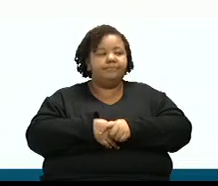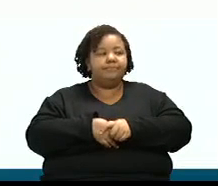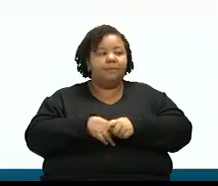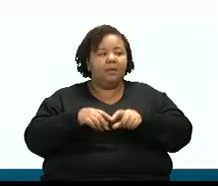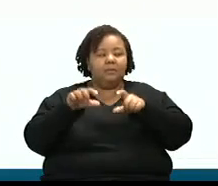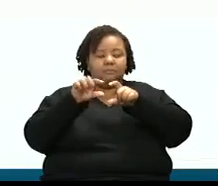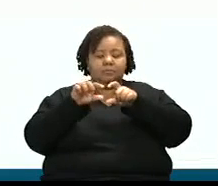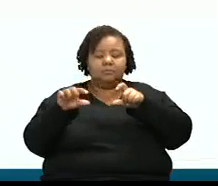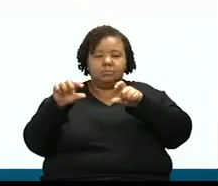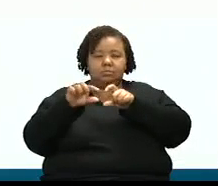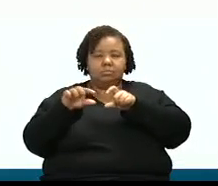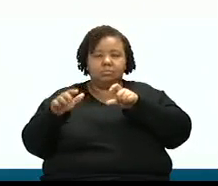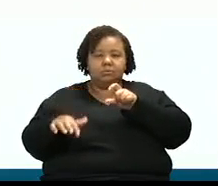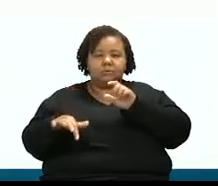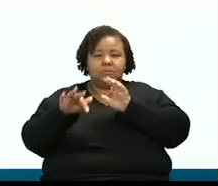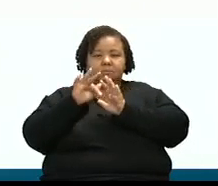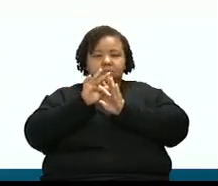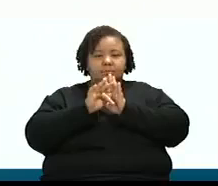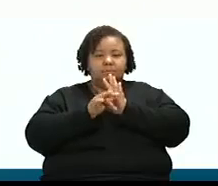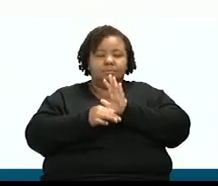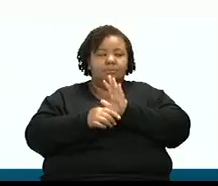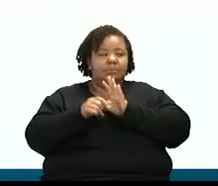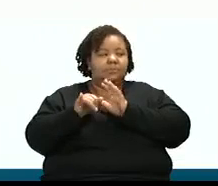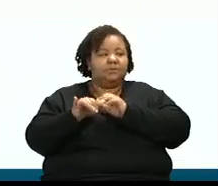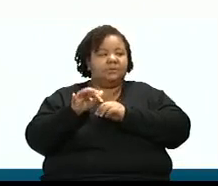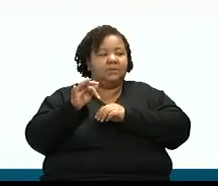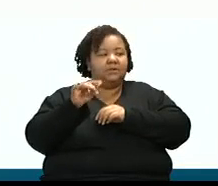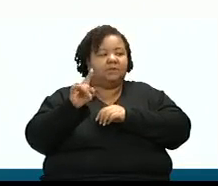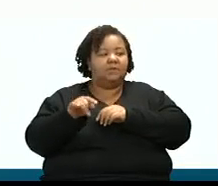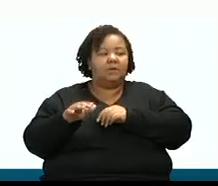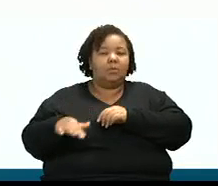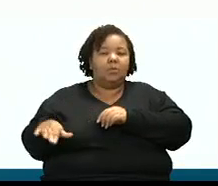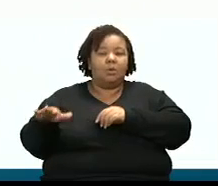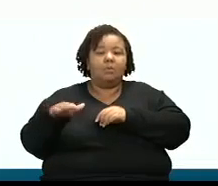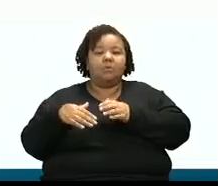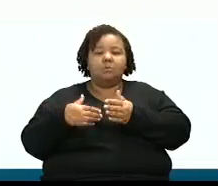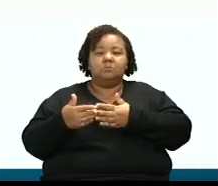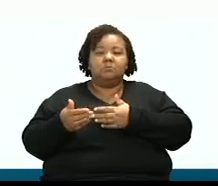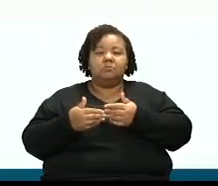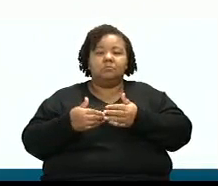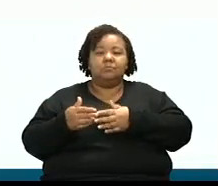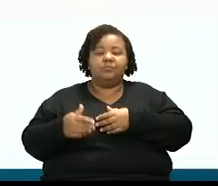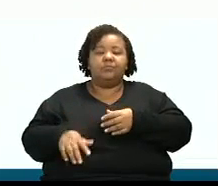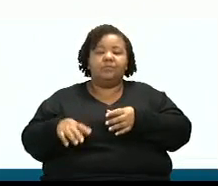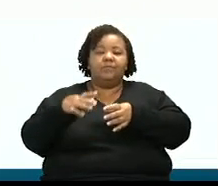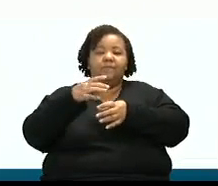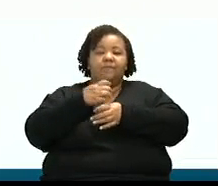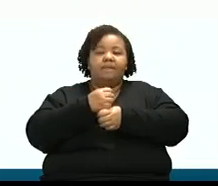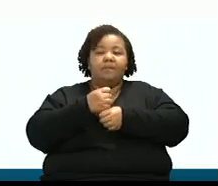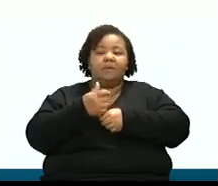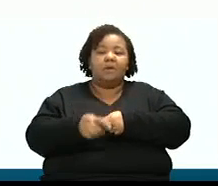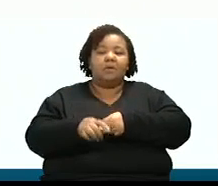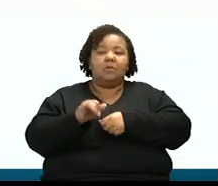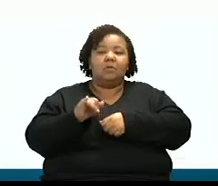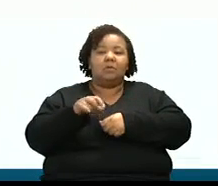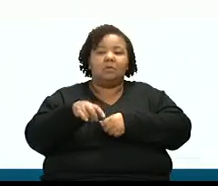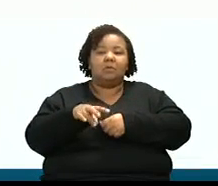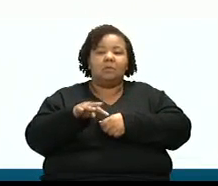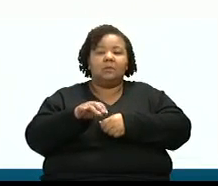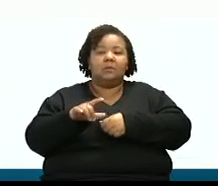relação a C. Se F é um campo qualquer, o cálculo da integral vai depender do